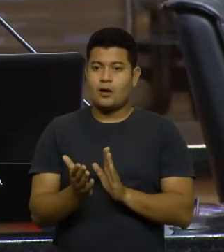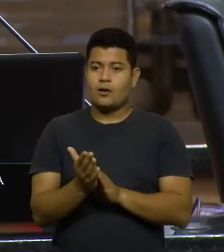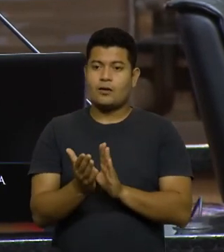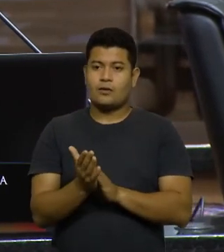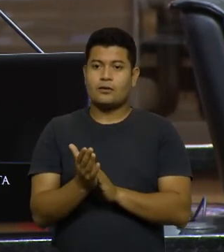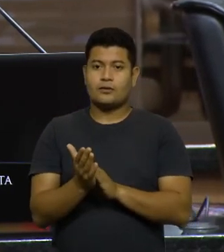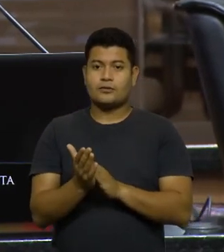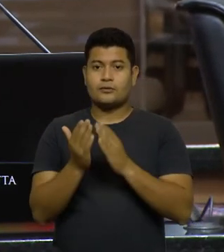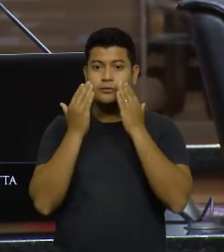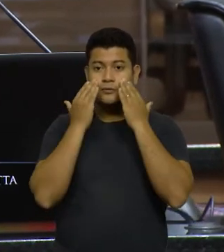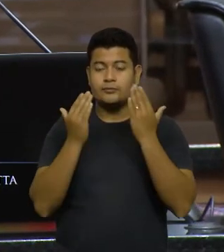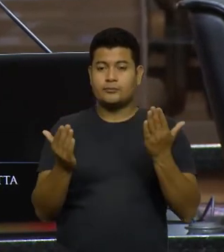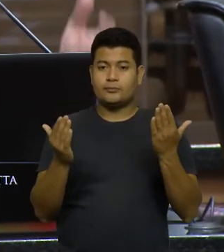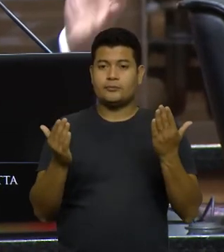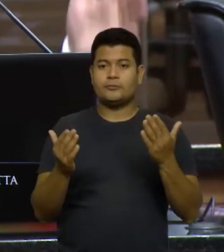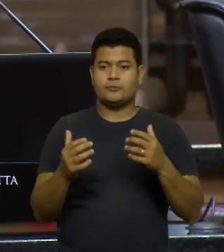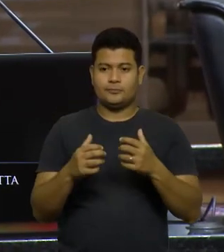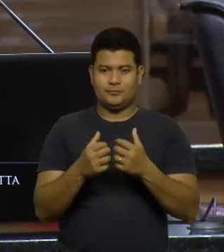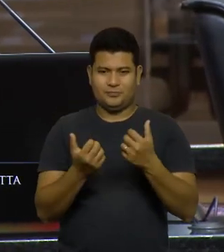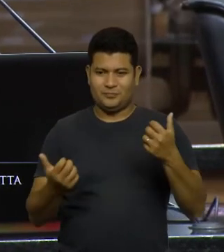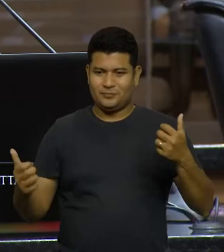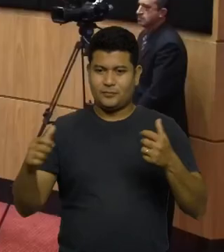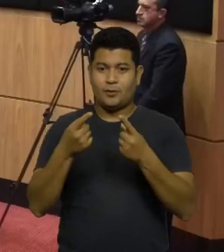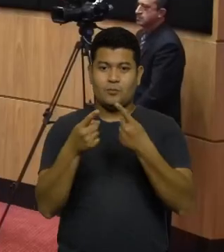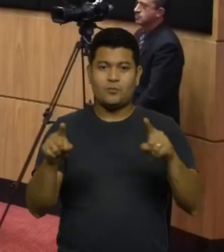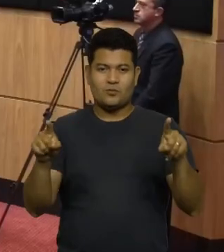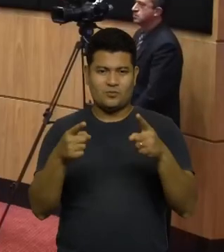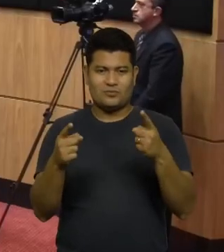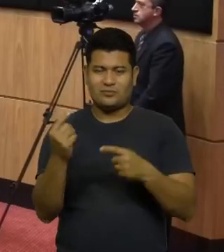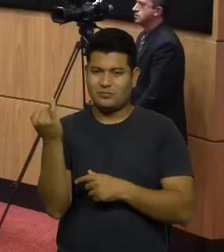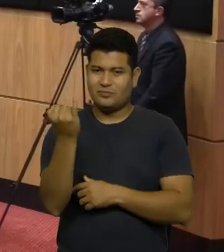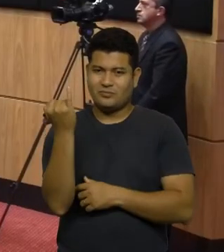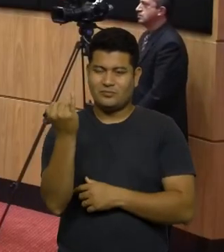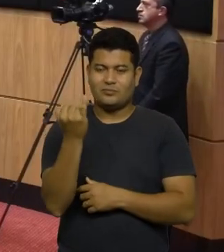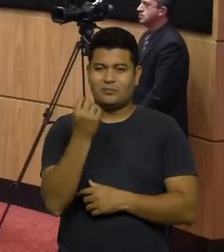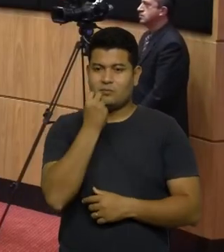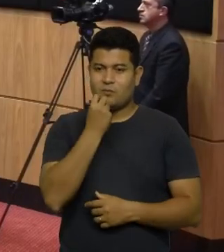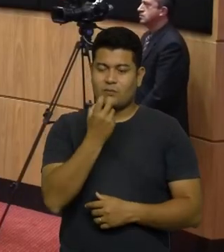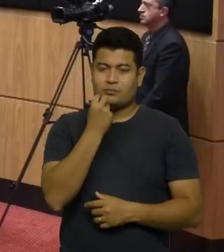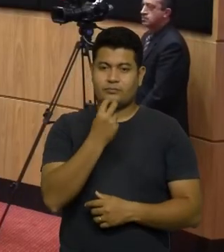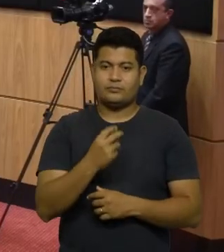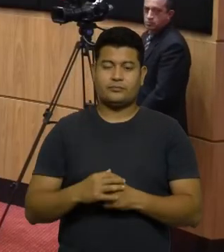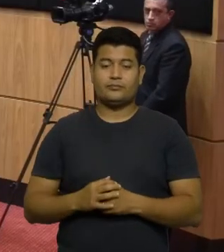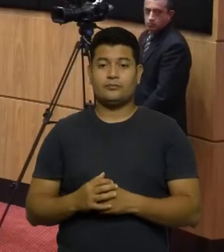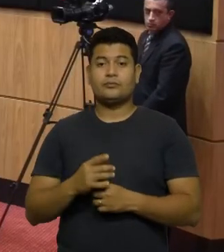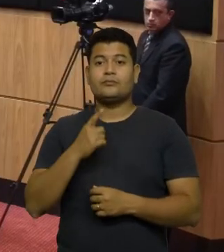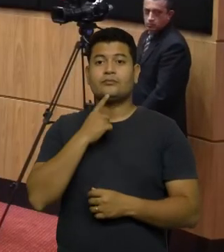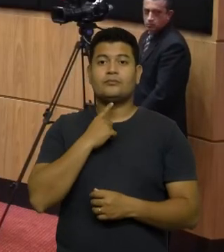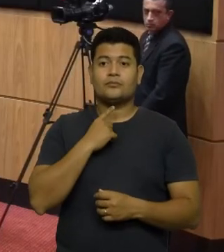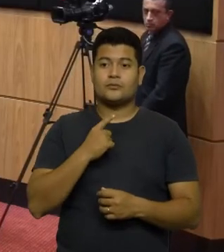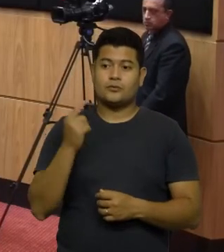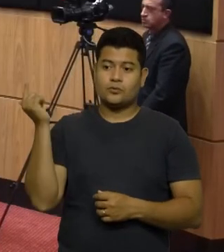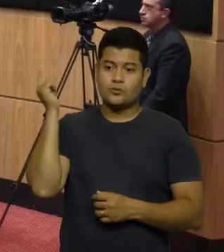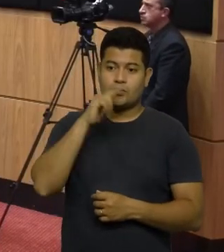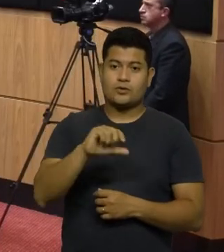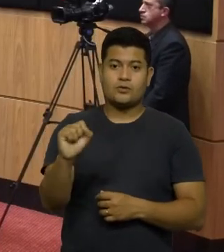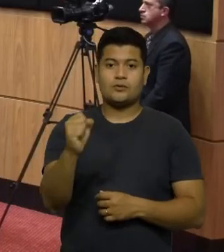apresentação belíssima do acordeão, os acompanhantes todos do município. Desejar êxito ao evento,